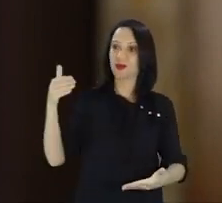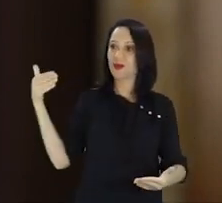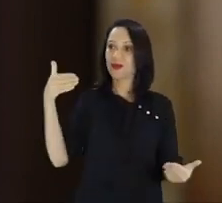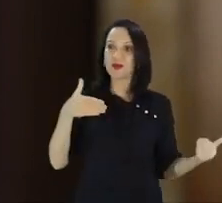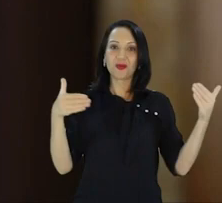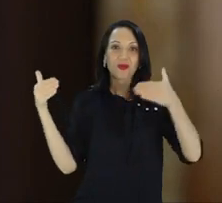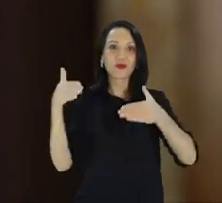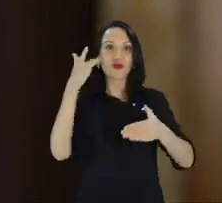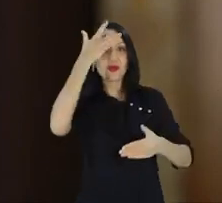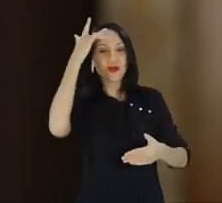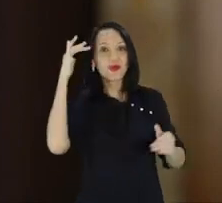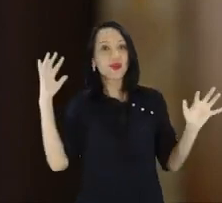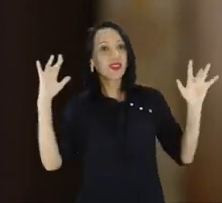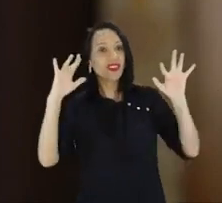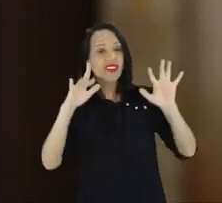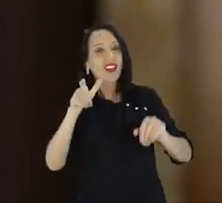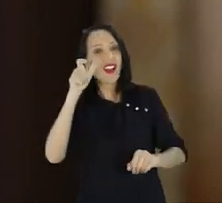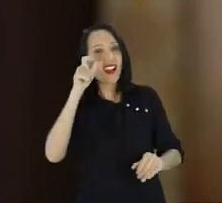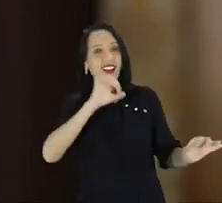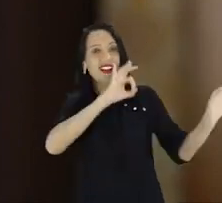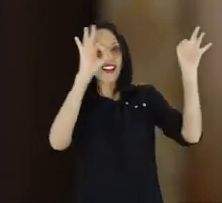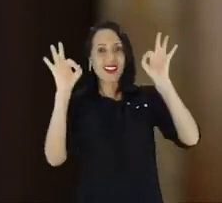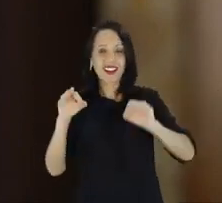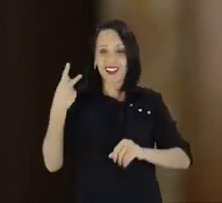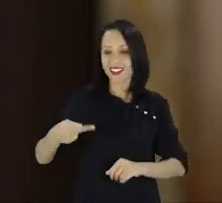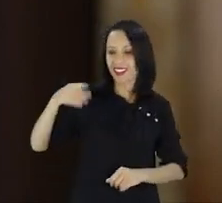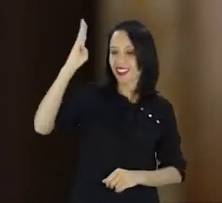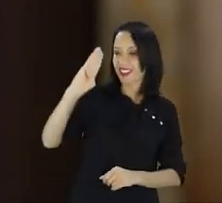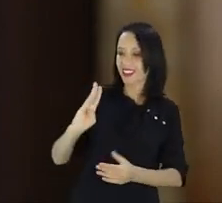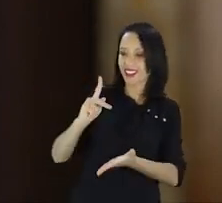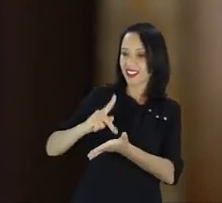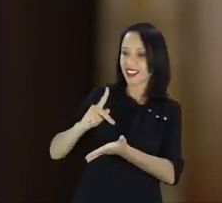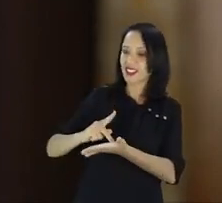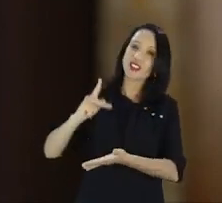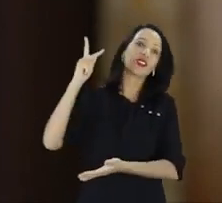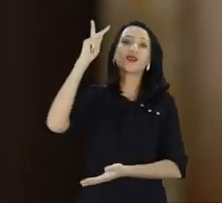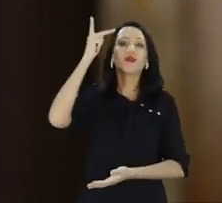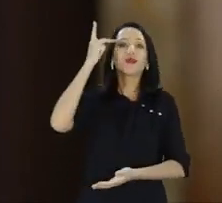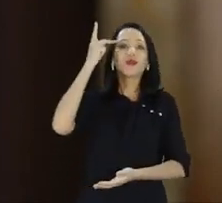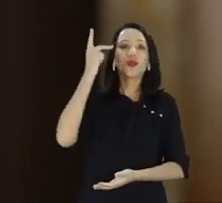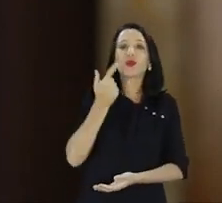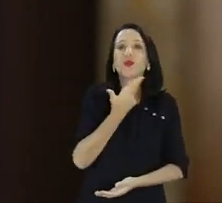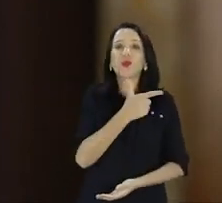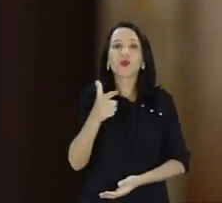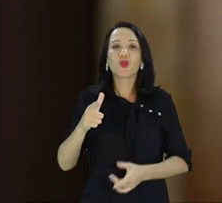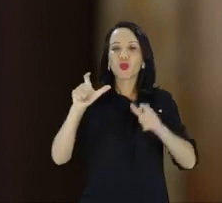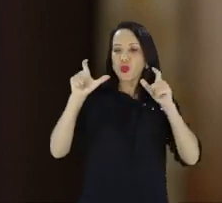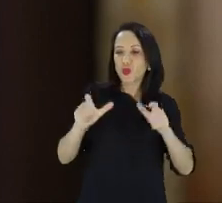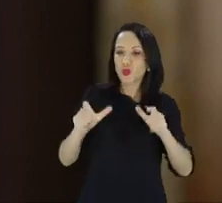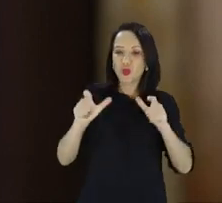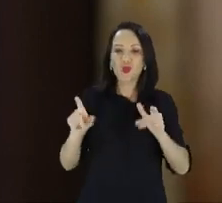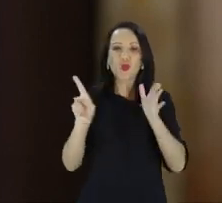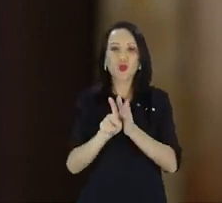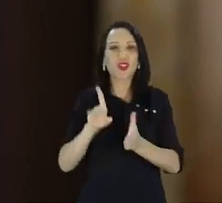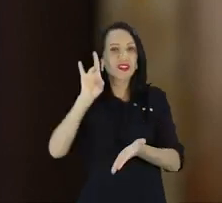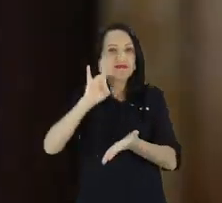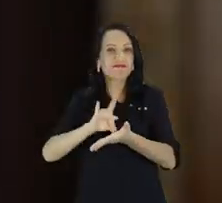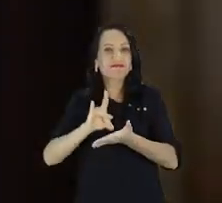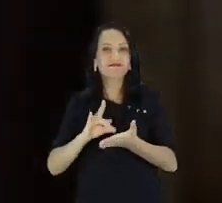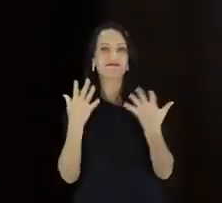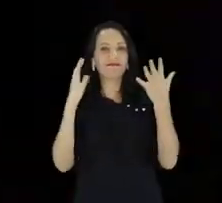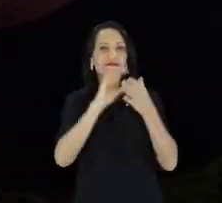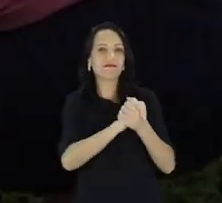a todos para as pessoas poderem ver no Brasil em verdade em São Paulo né a gente não tem ainda um lugar onde você possa realmente